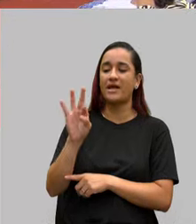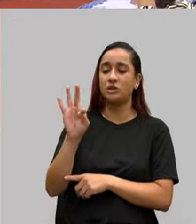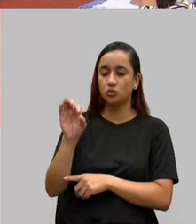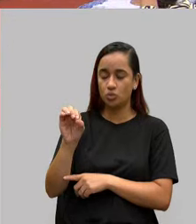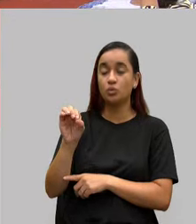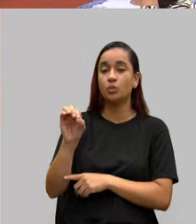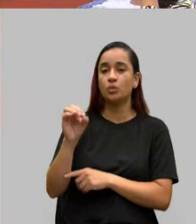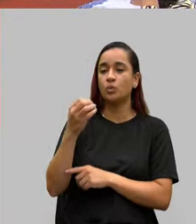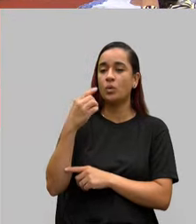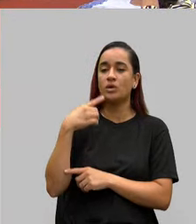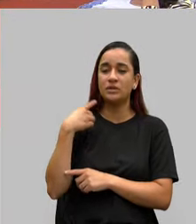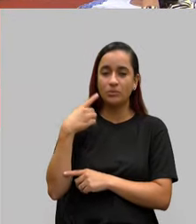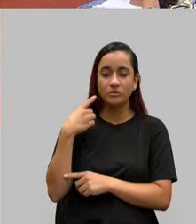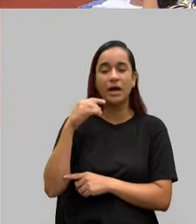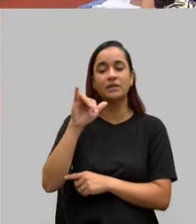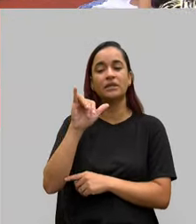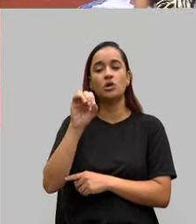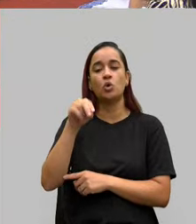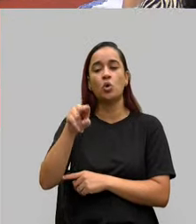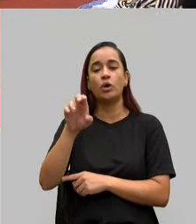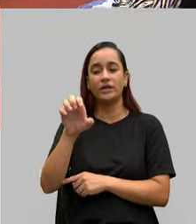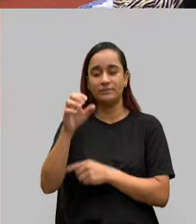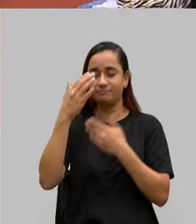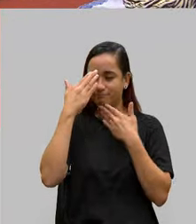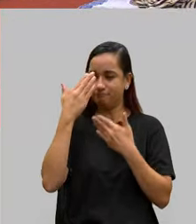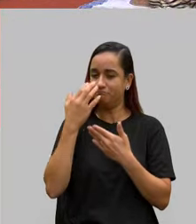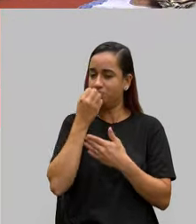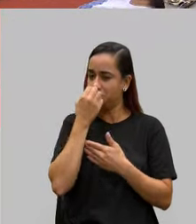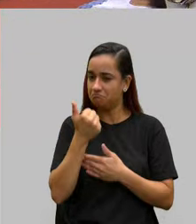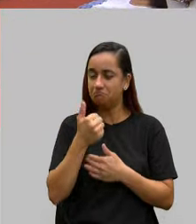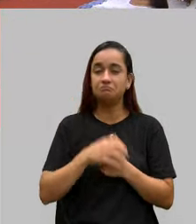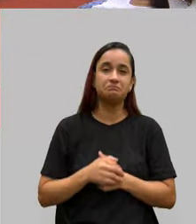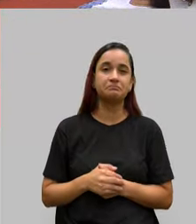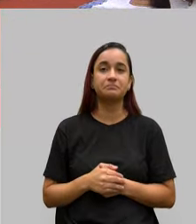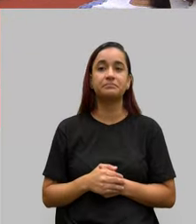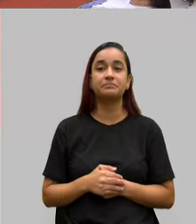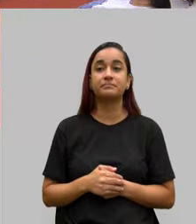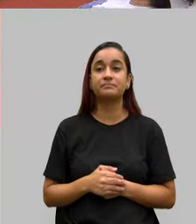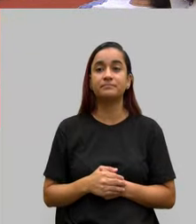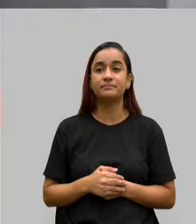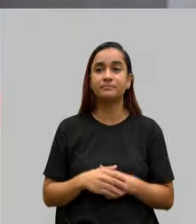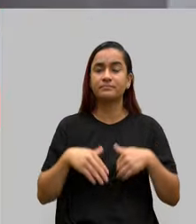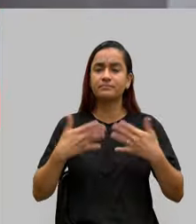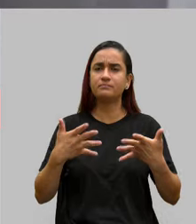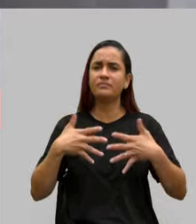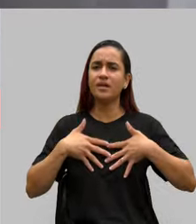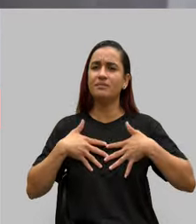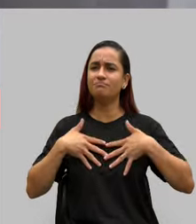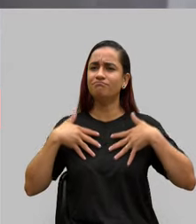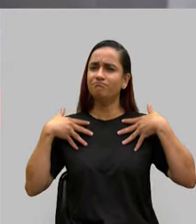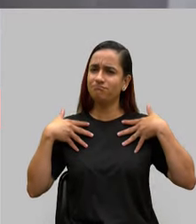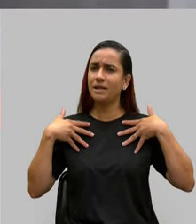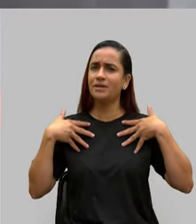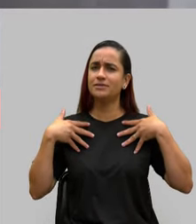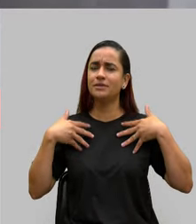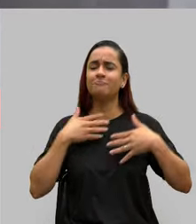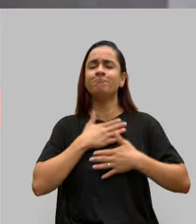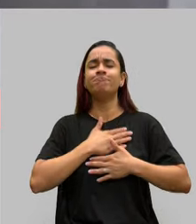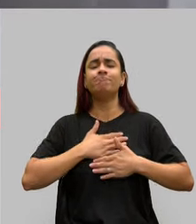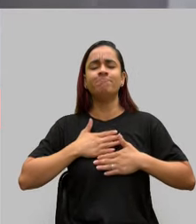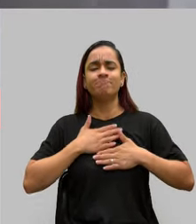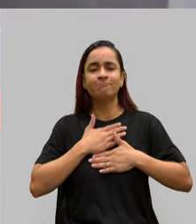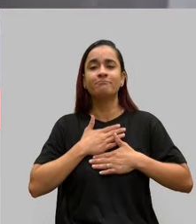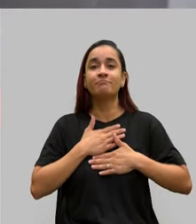Ione Pinheiro né Eh é com muito prazer e satisfação